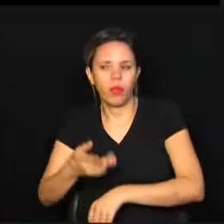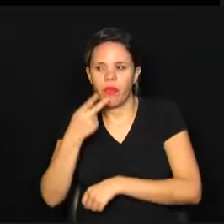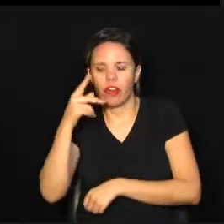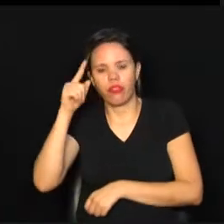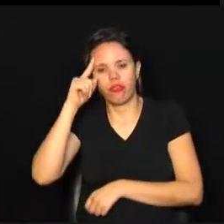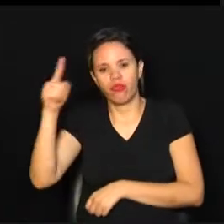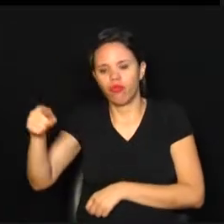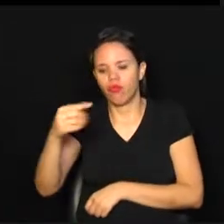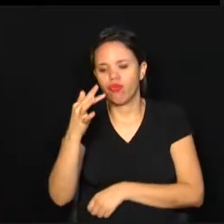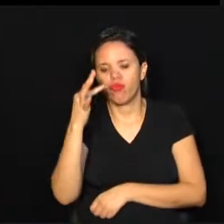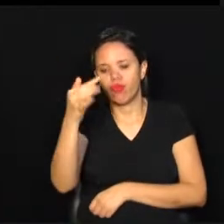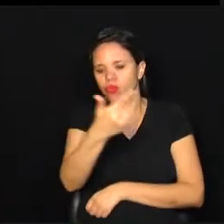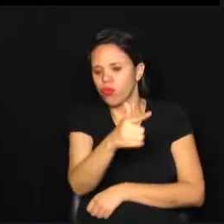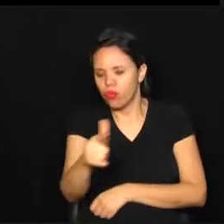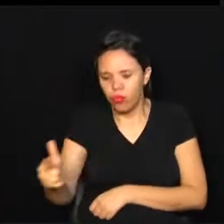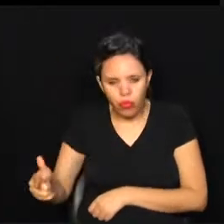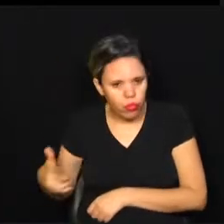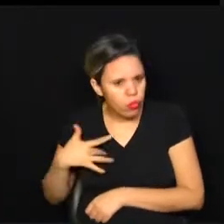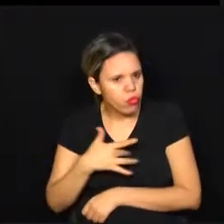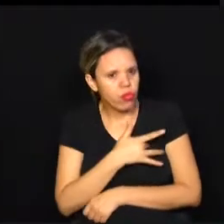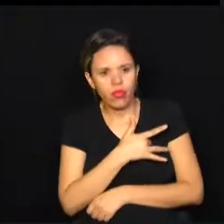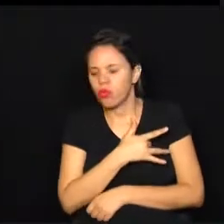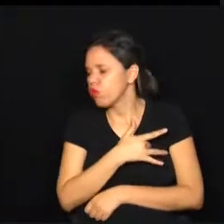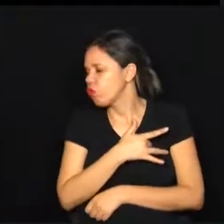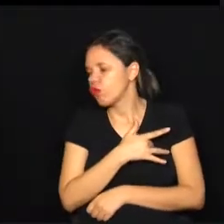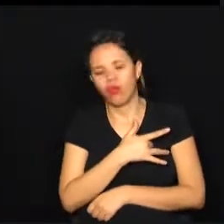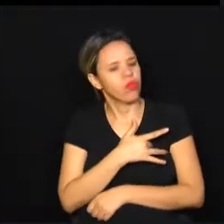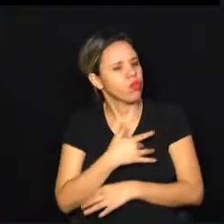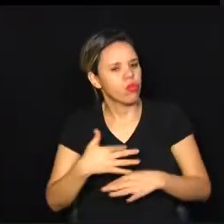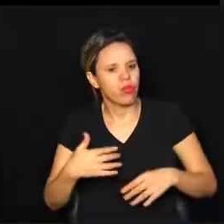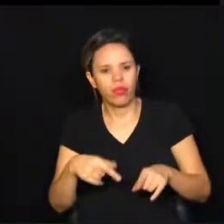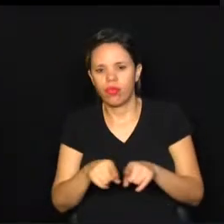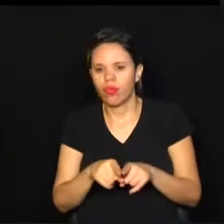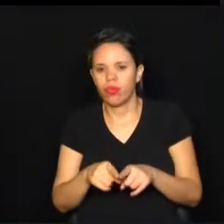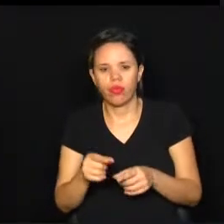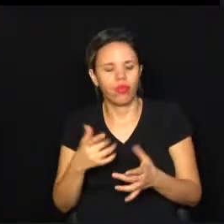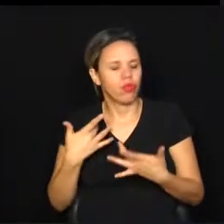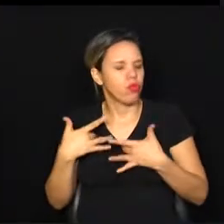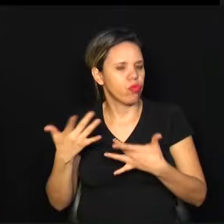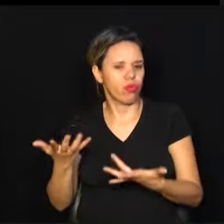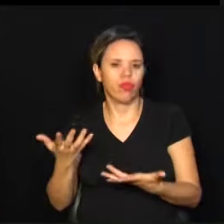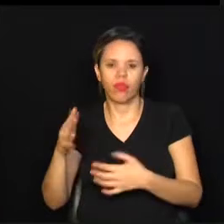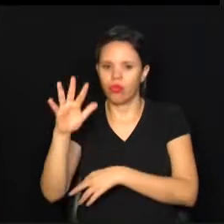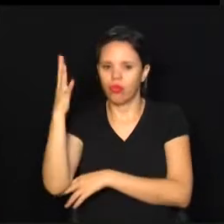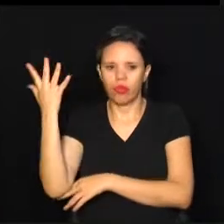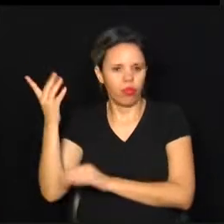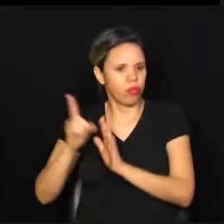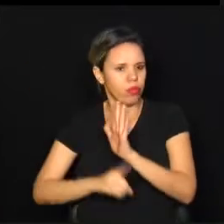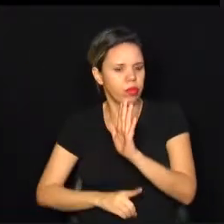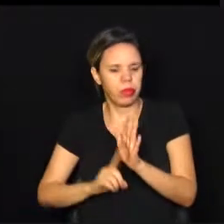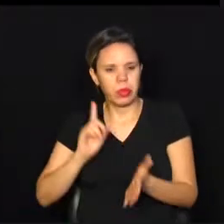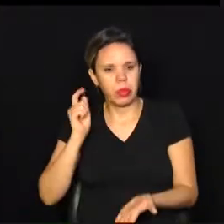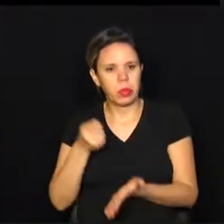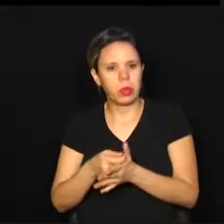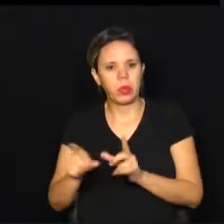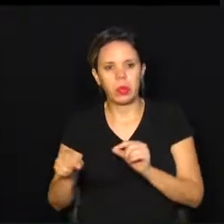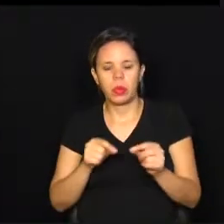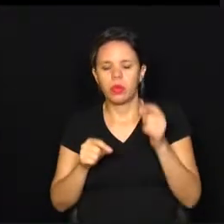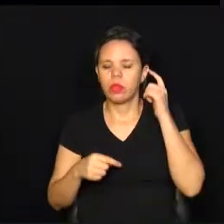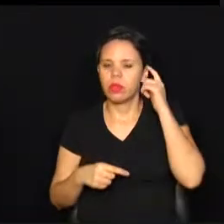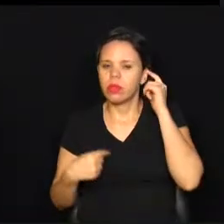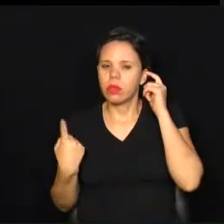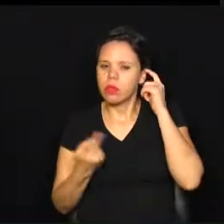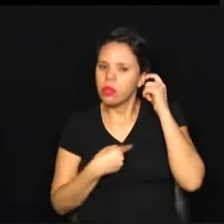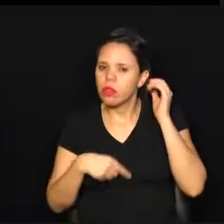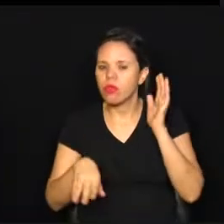gente não tiver saúde e saneamento, solidariedade, ecologia e direitos para decidir, é porque nós